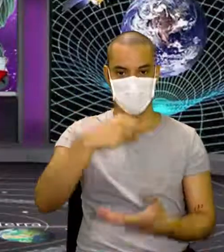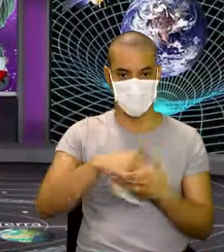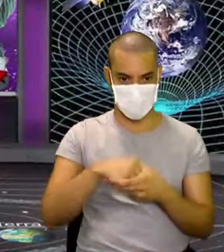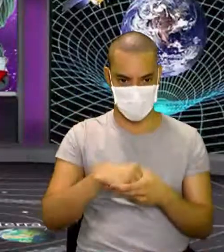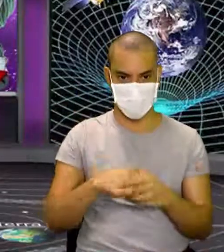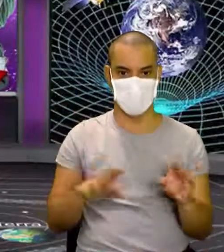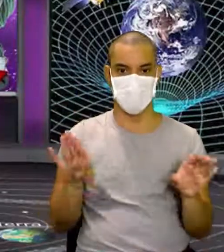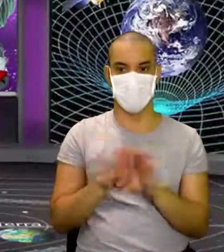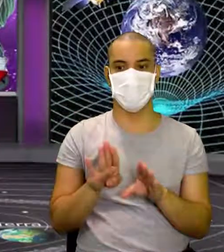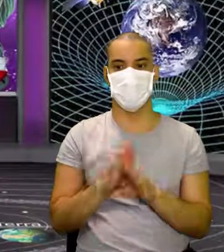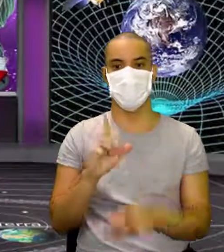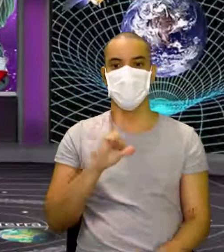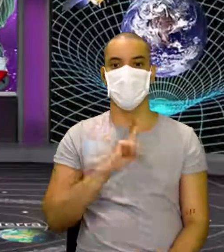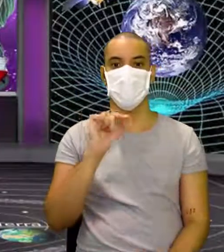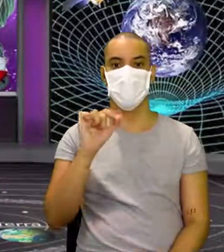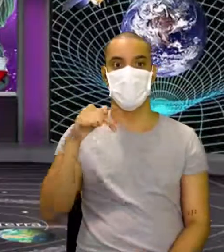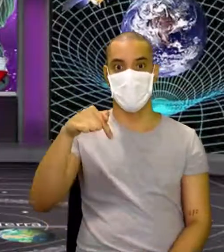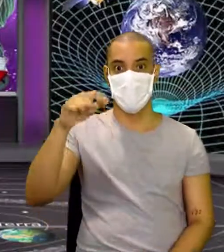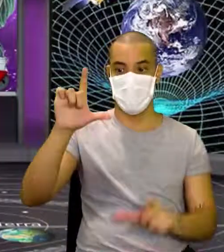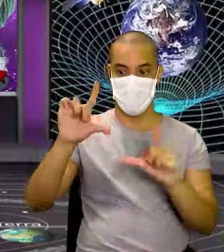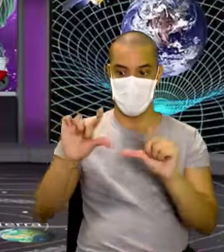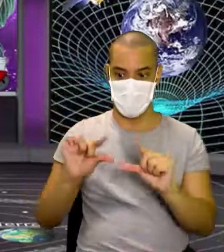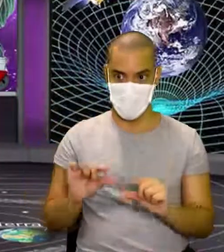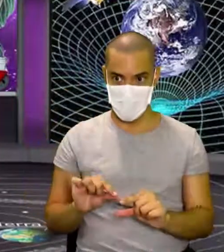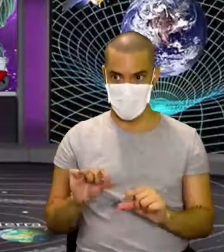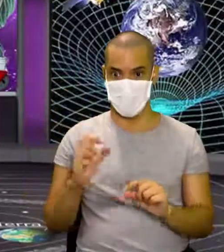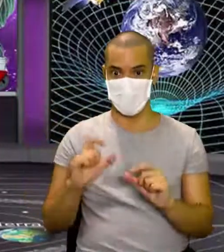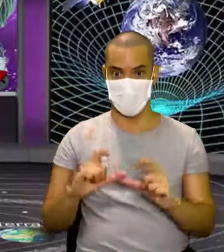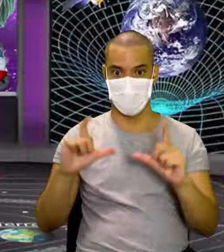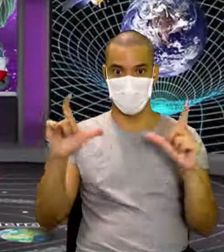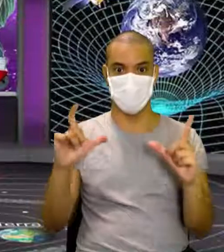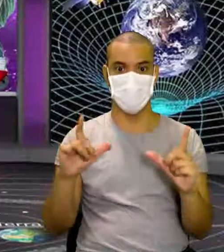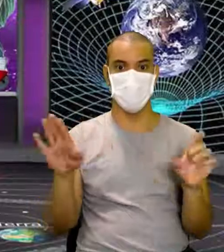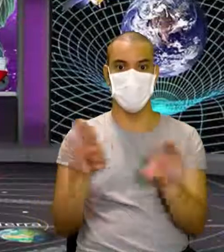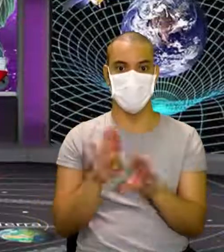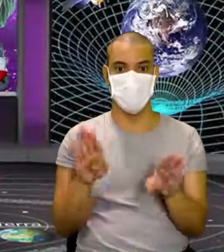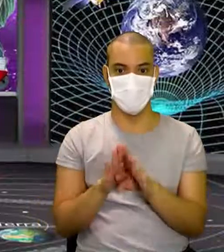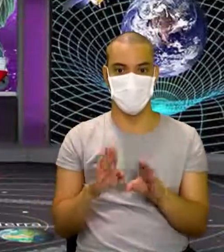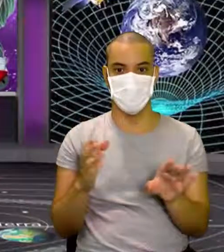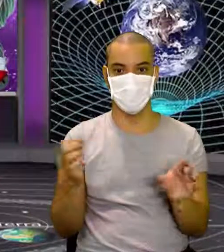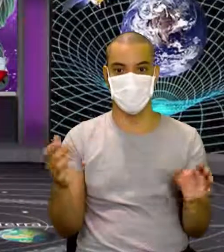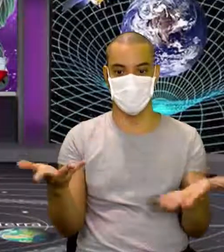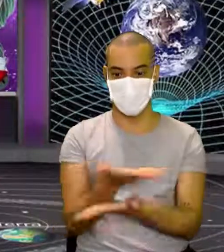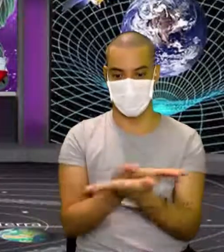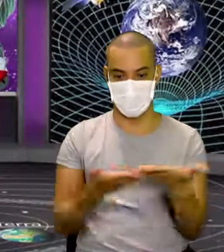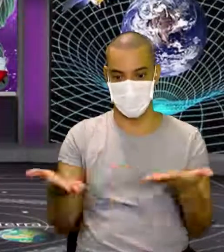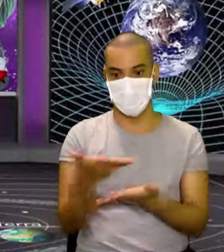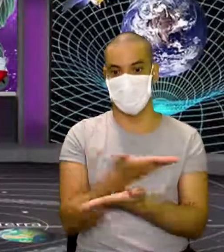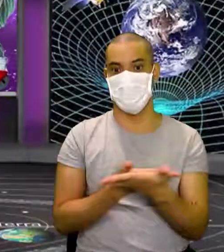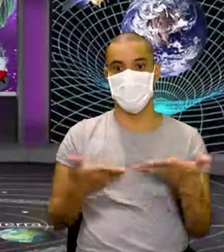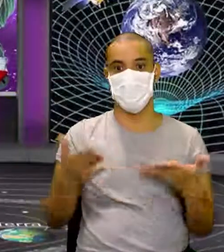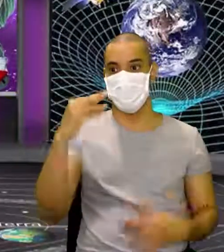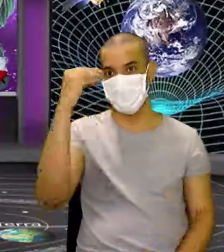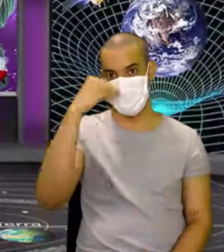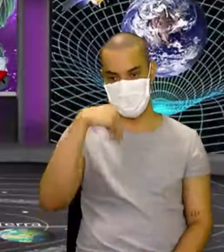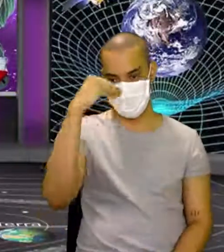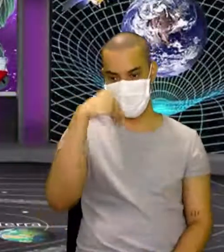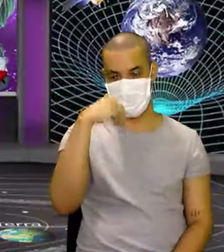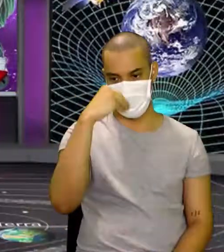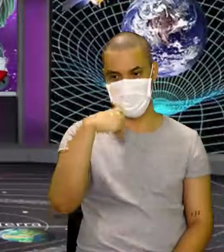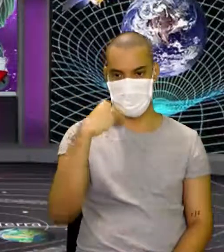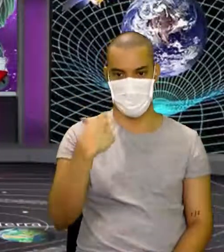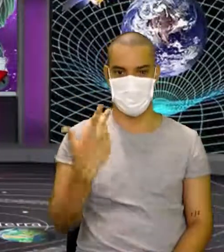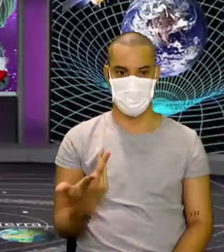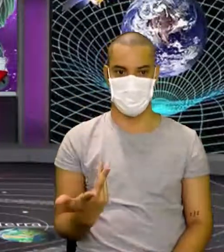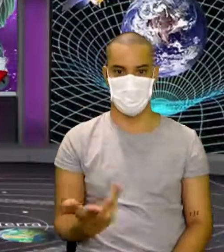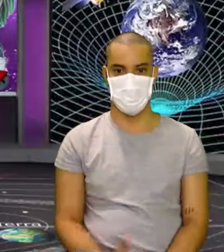atração, eu tenho o quê? Menor a distância. E quanto maior a distância, menor é a interação, ou seja, a força de interação entre